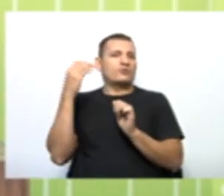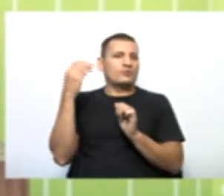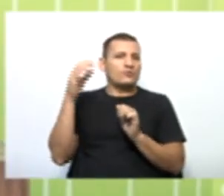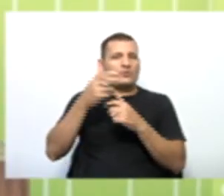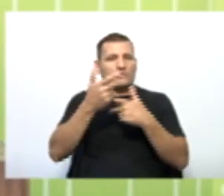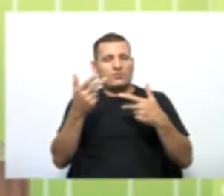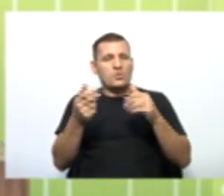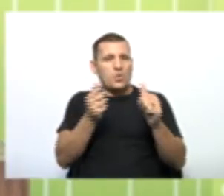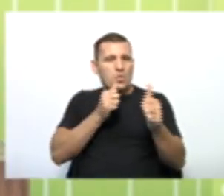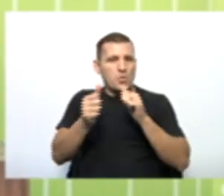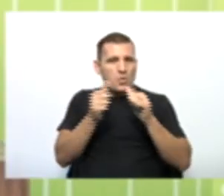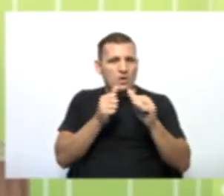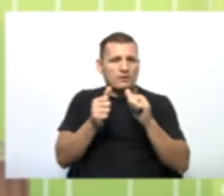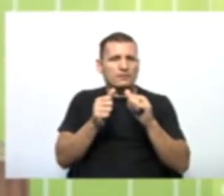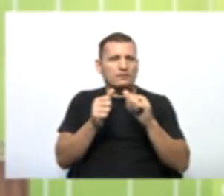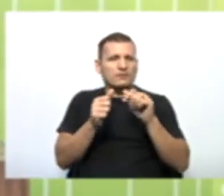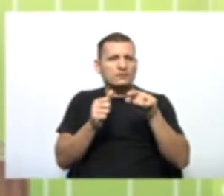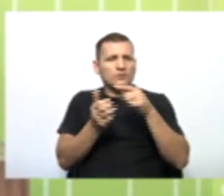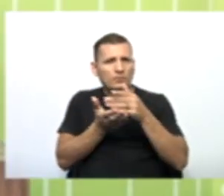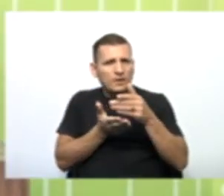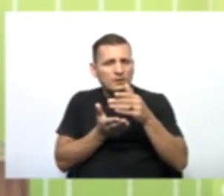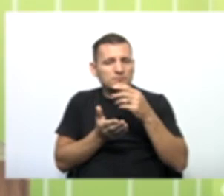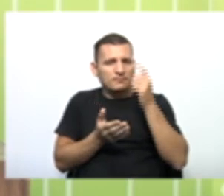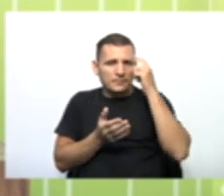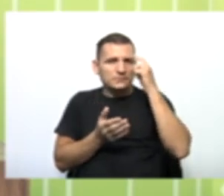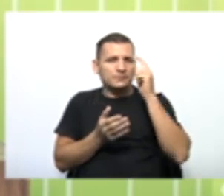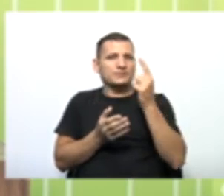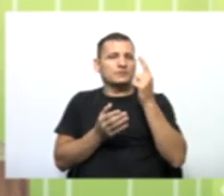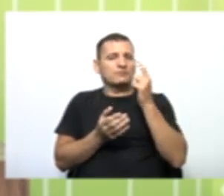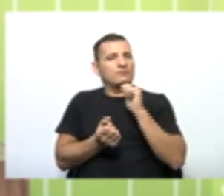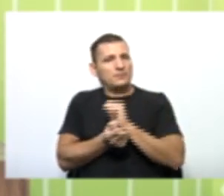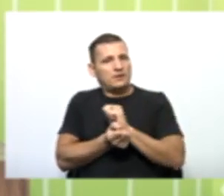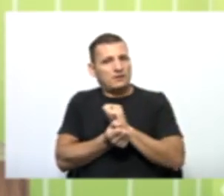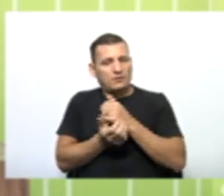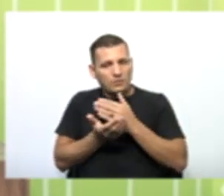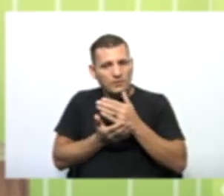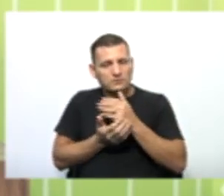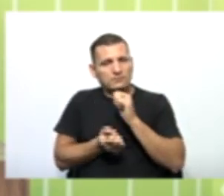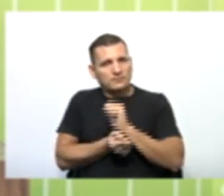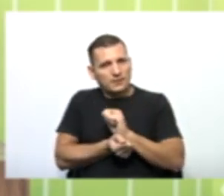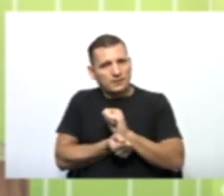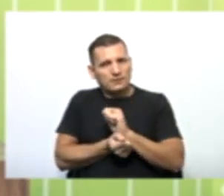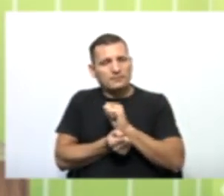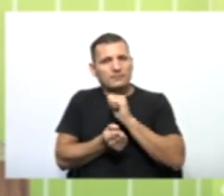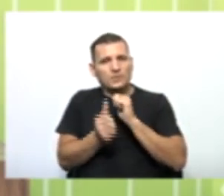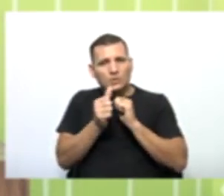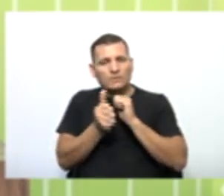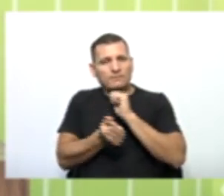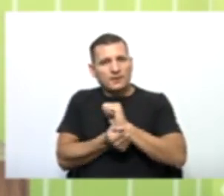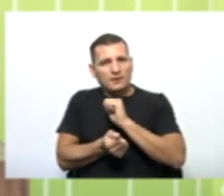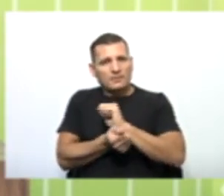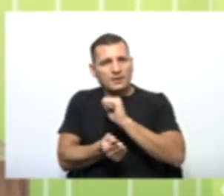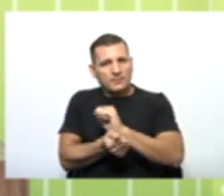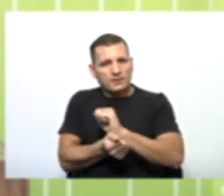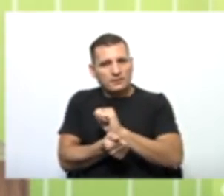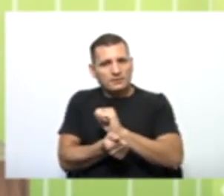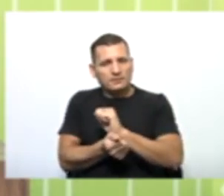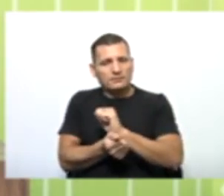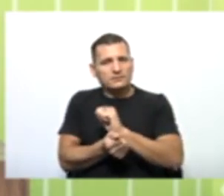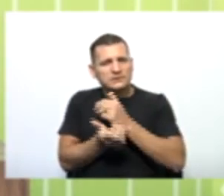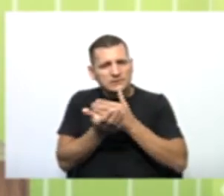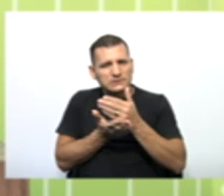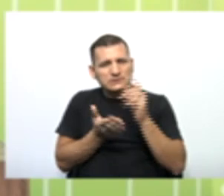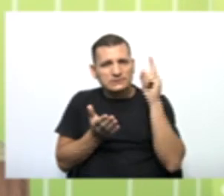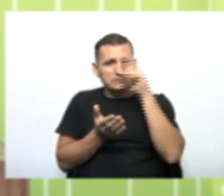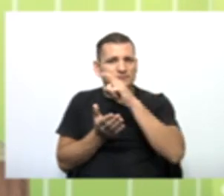tomar refrigerante, você começa, vou parar, e começa parando. Você não toma mais o refrigerante. No início é